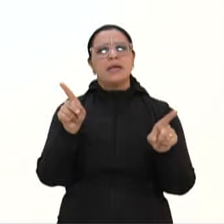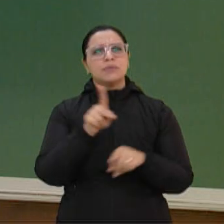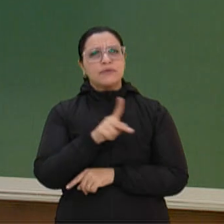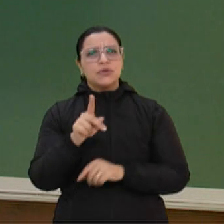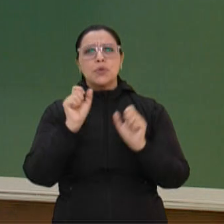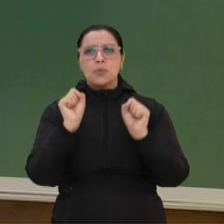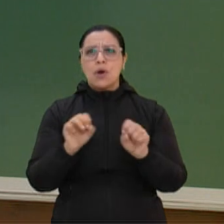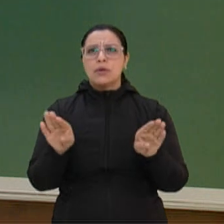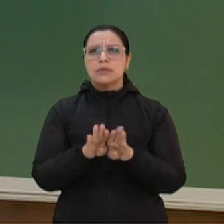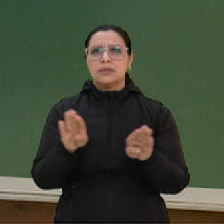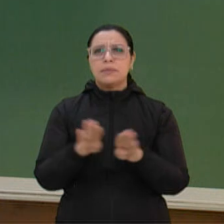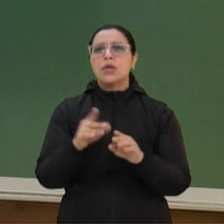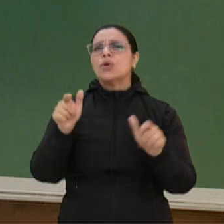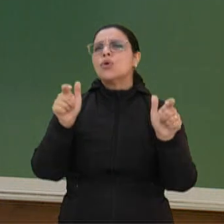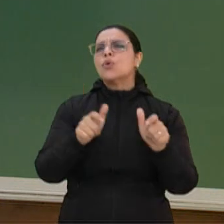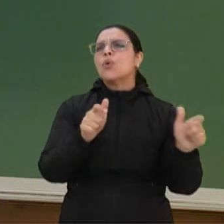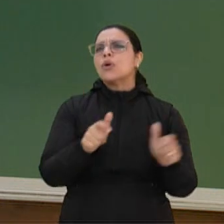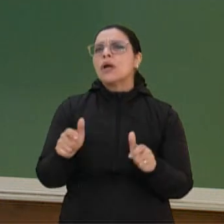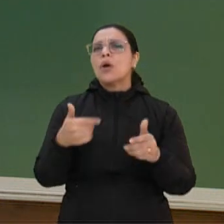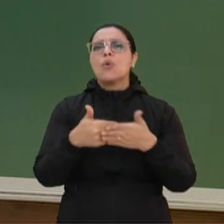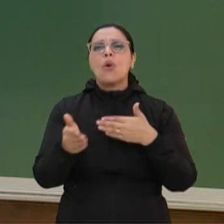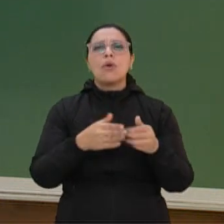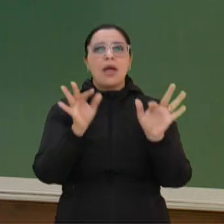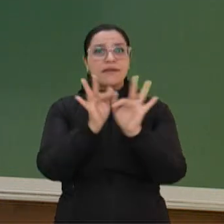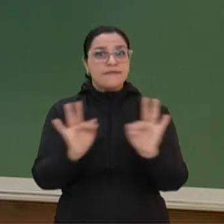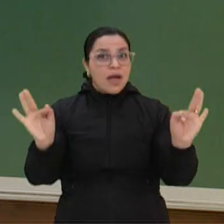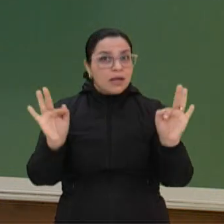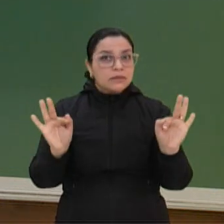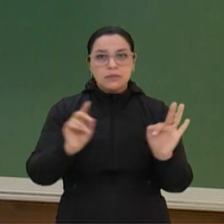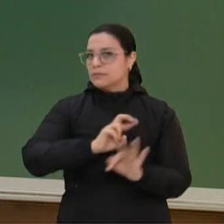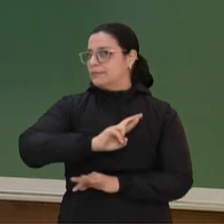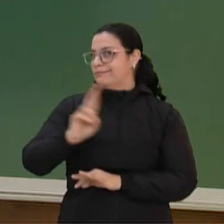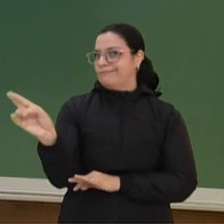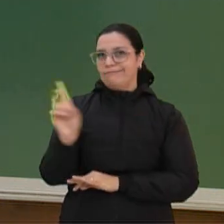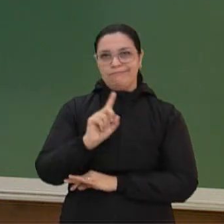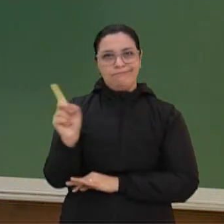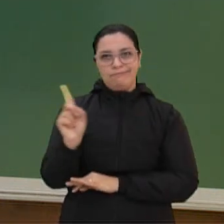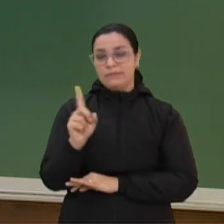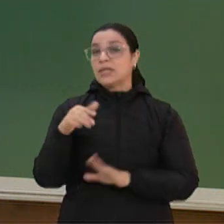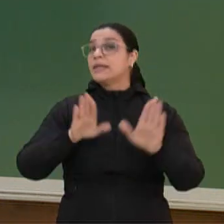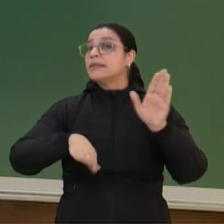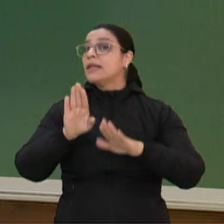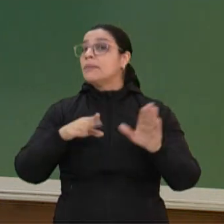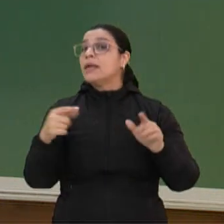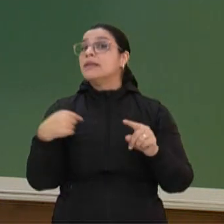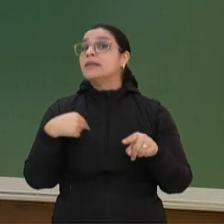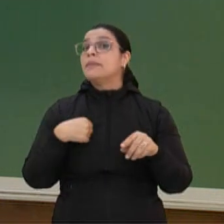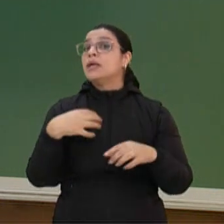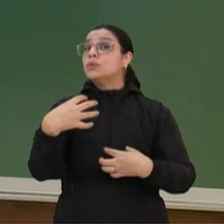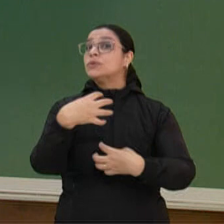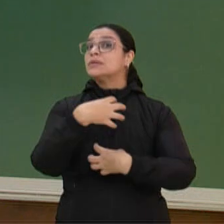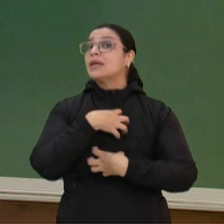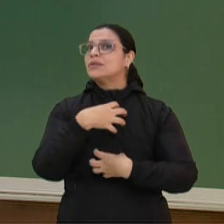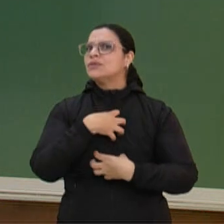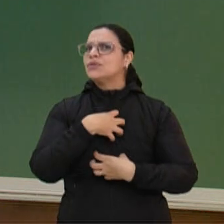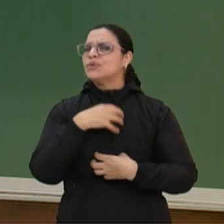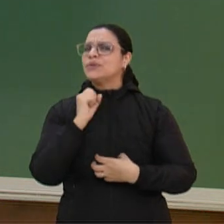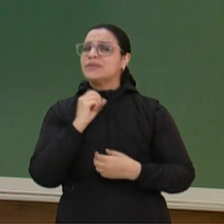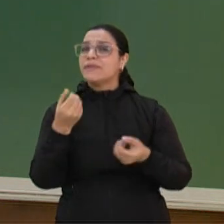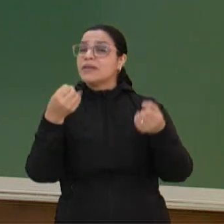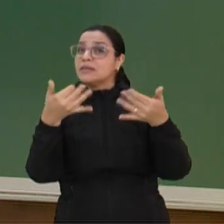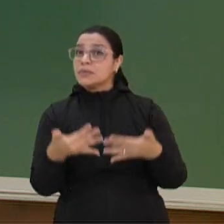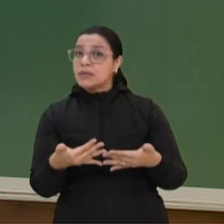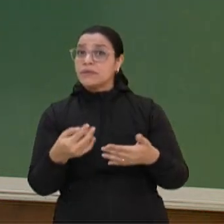posso colocar em qualquer oração? Não, porque depende muito do sentido. Vocês